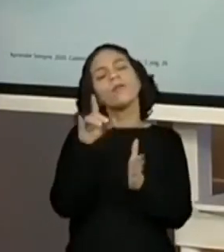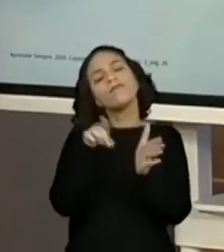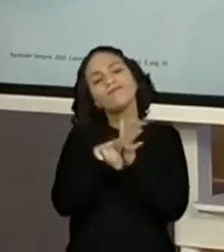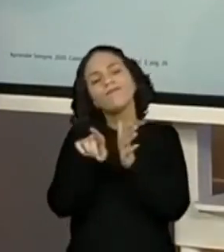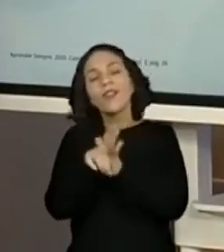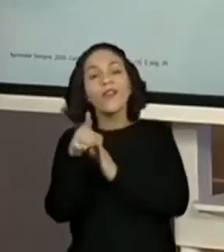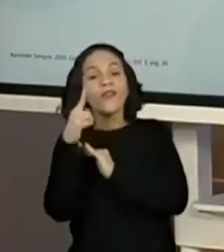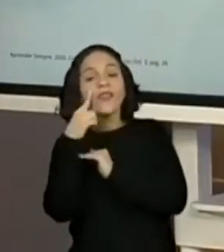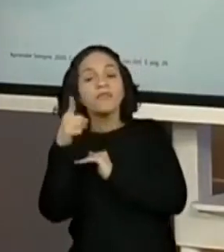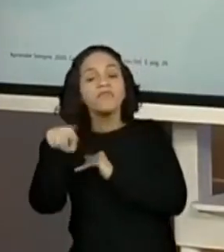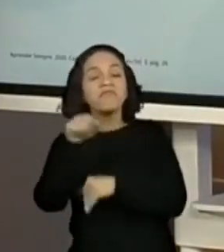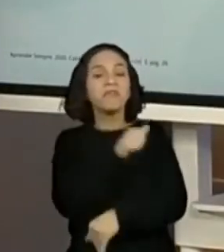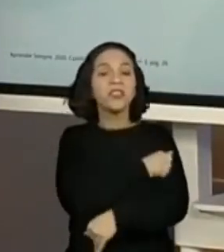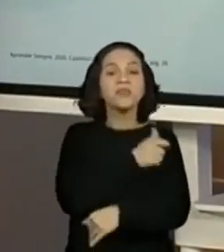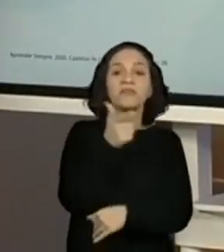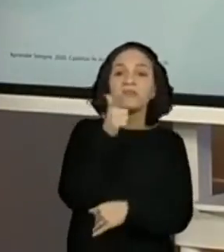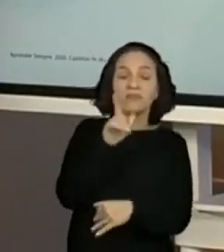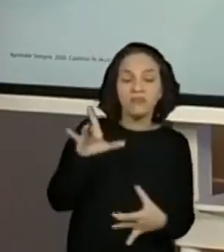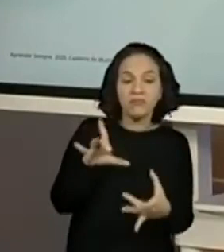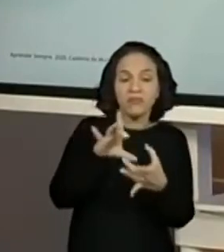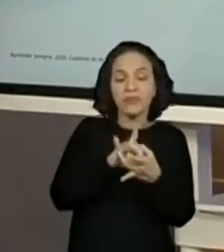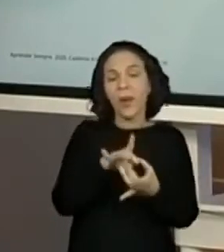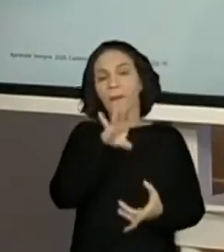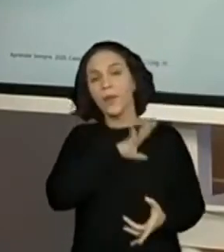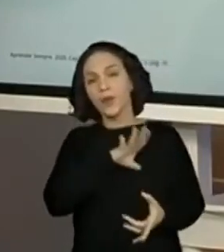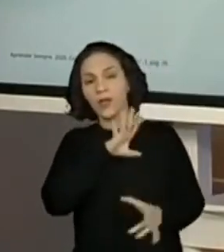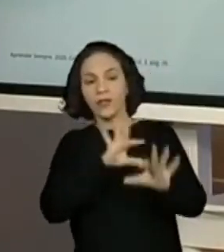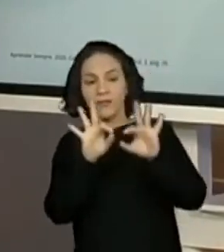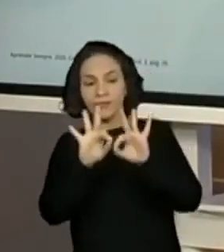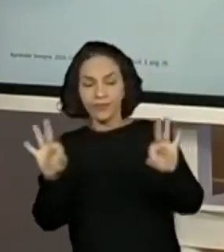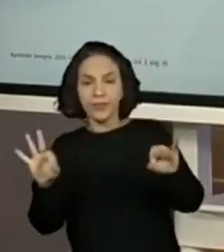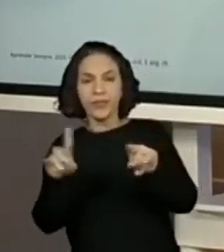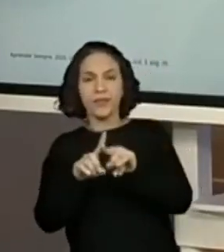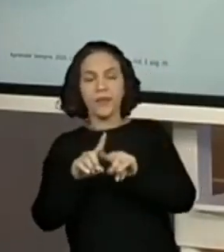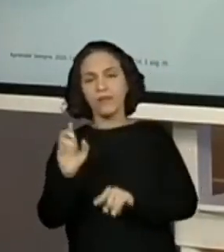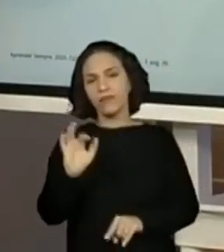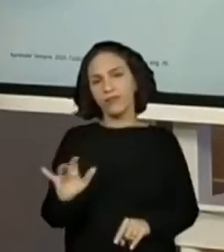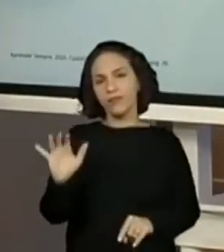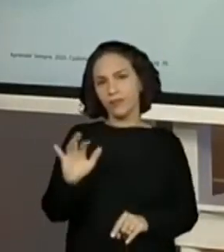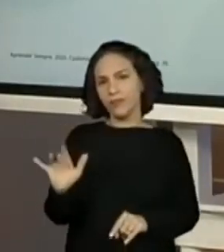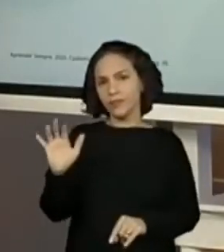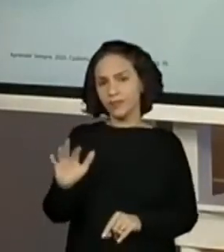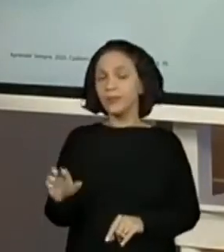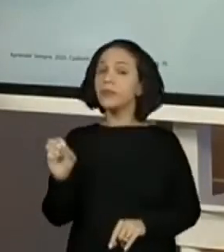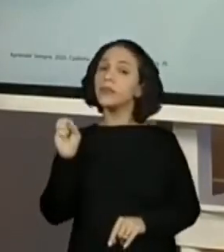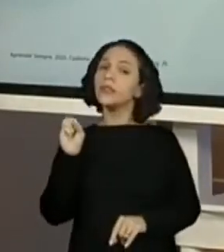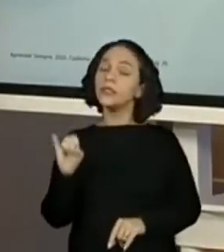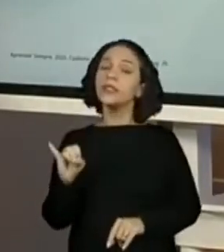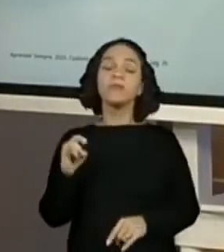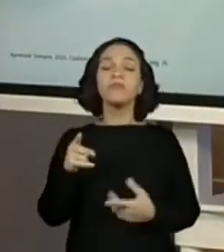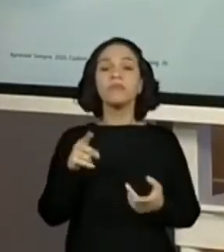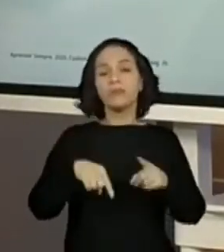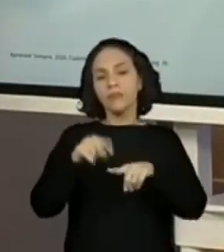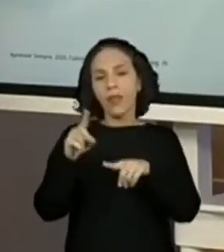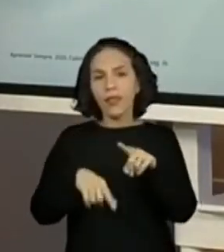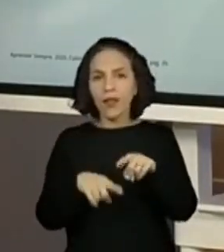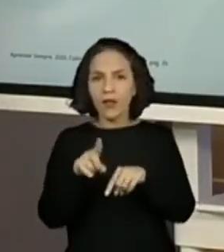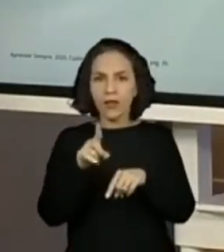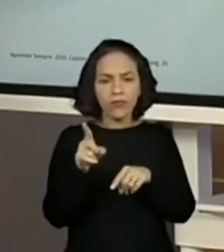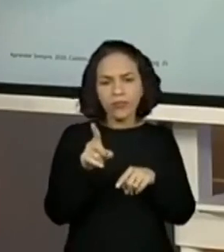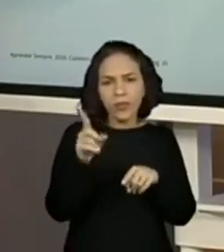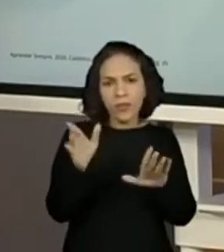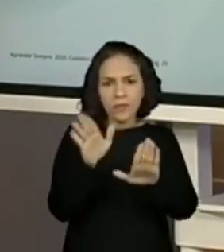bem? Então, se eles não usarem o material para construir os números, não tem problema. Isso ajuda vocês a perceberem